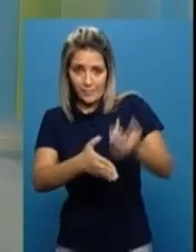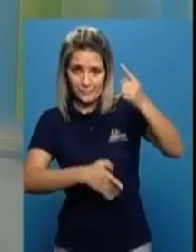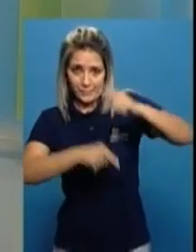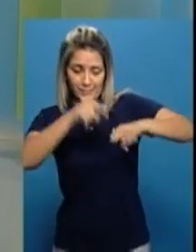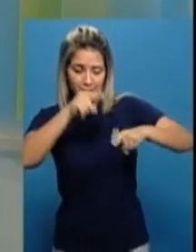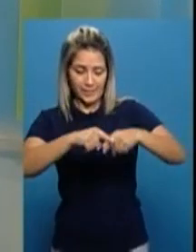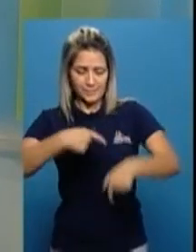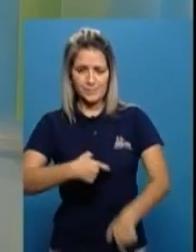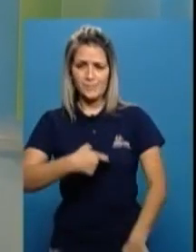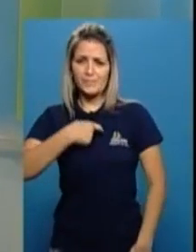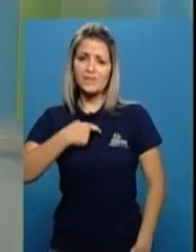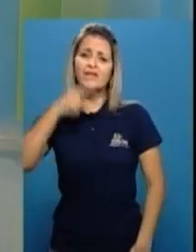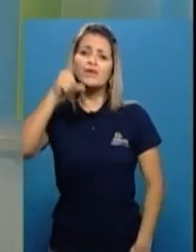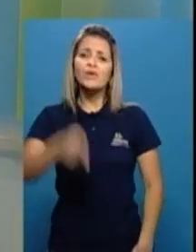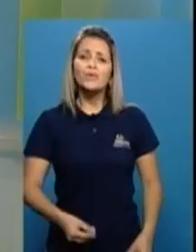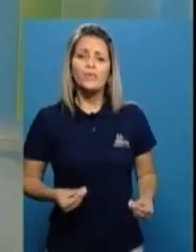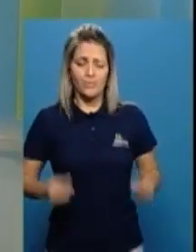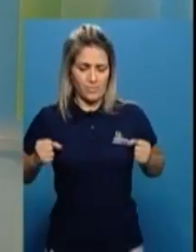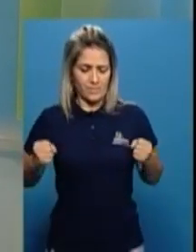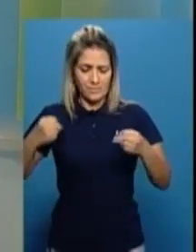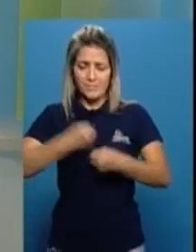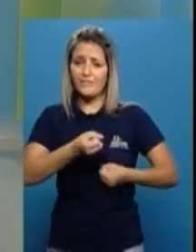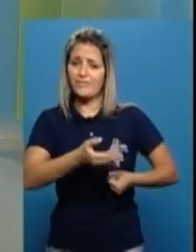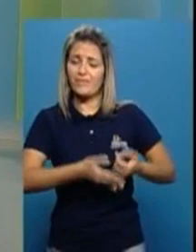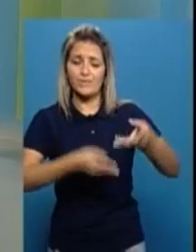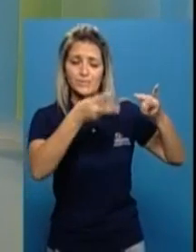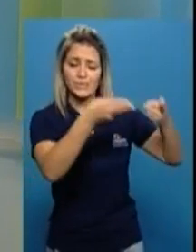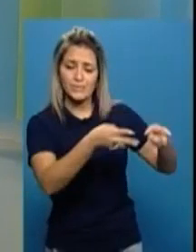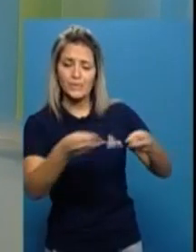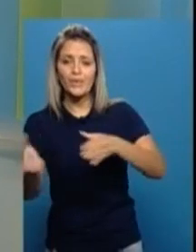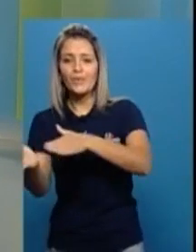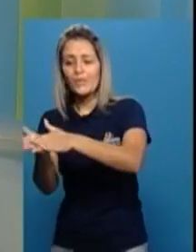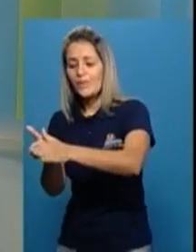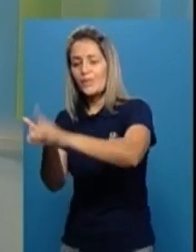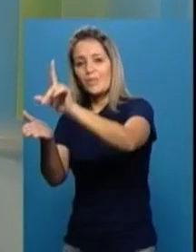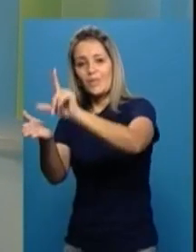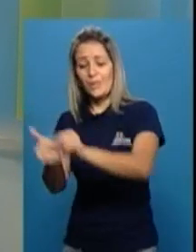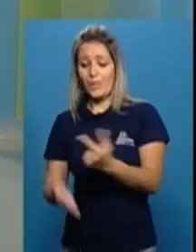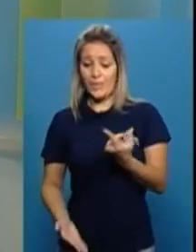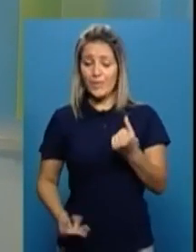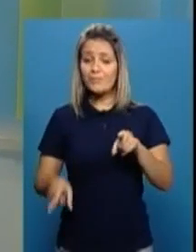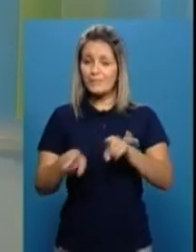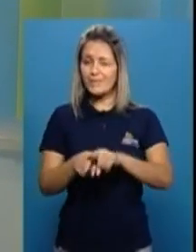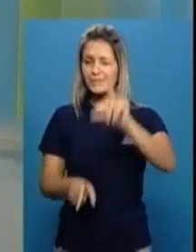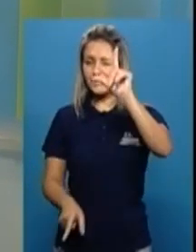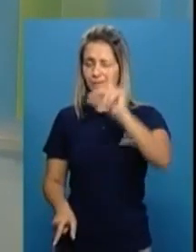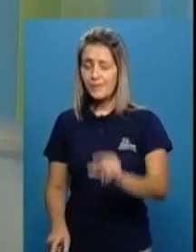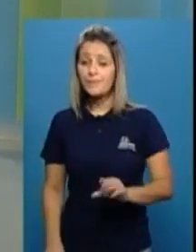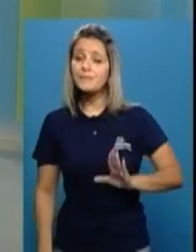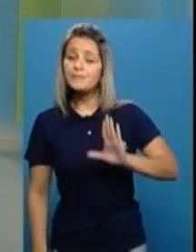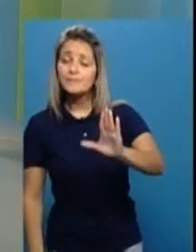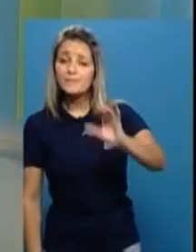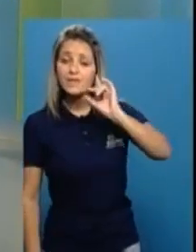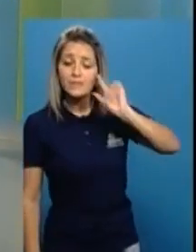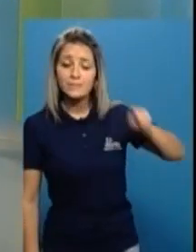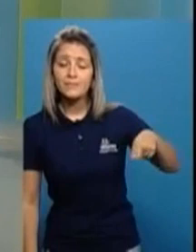produzir centenas de ternos iguais, reduzindo o custo, reduzindo o preço de venda. Mas lá no